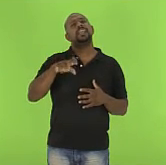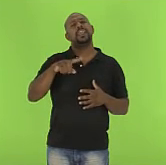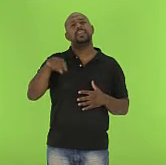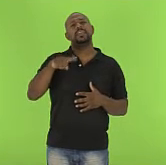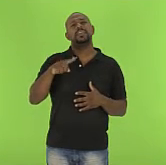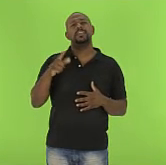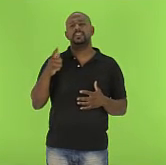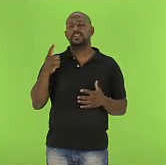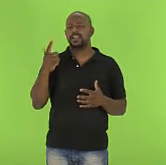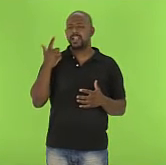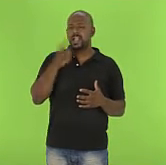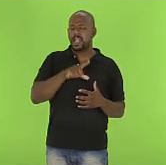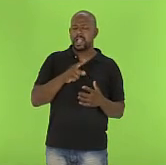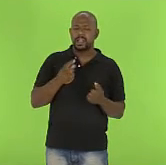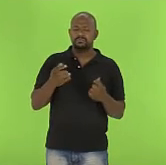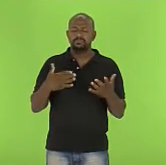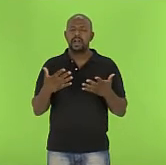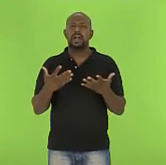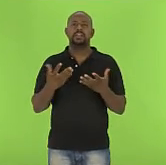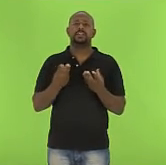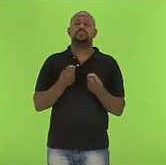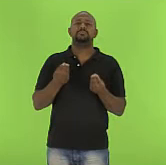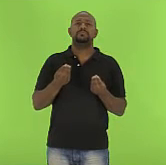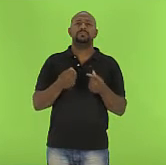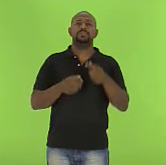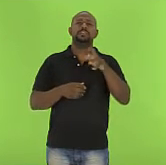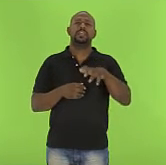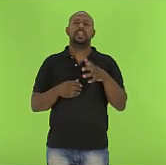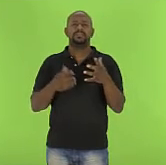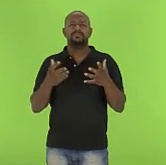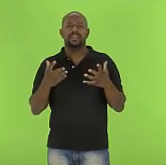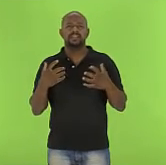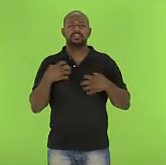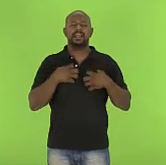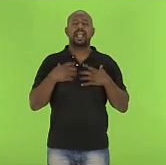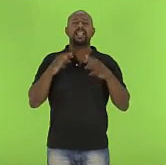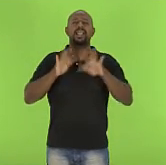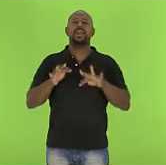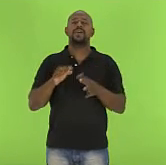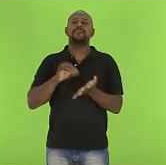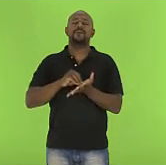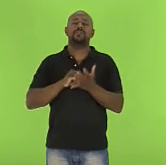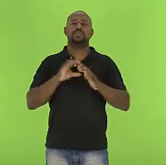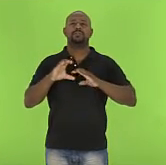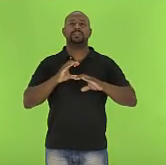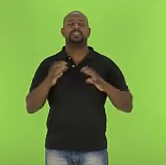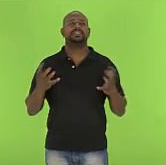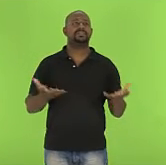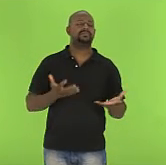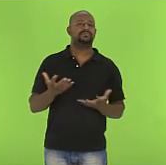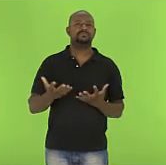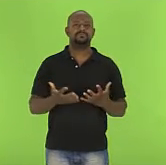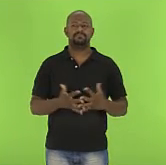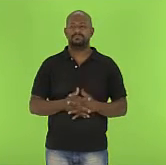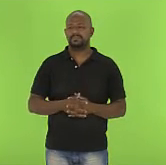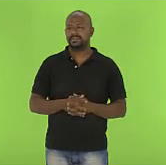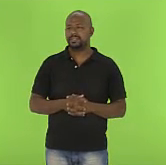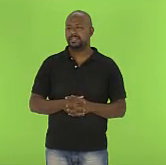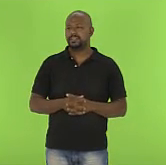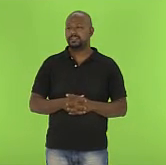Quem ganha com isso? Quem ganha com essa falta de comunicação?